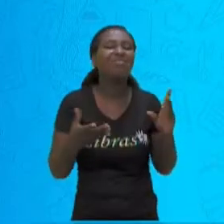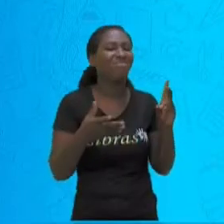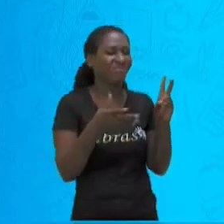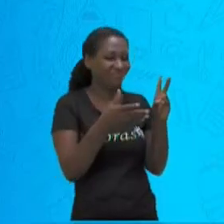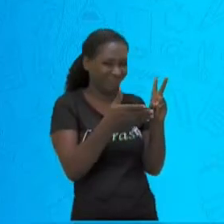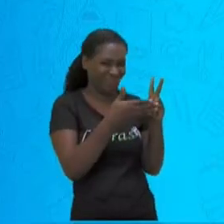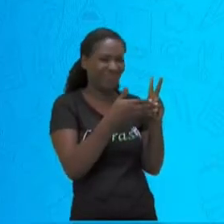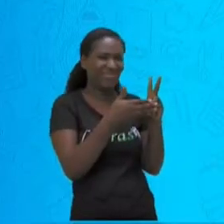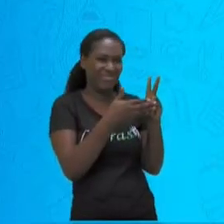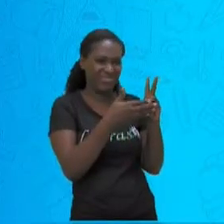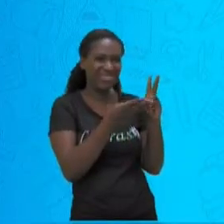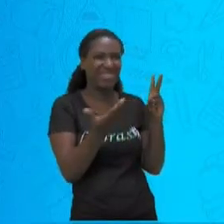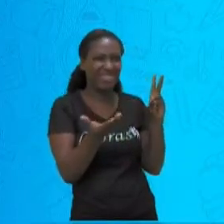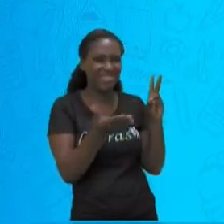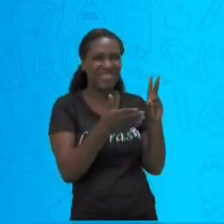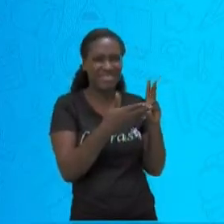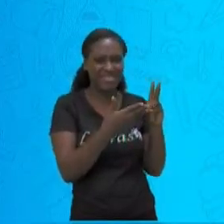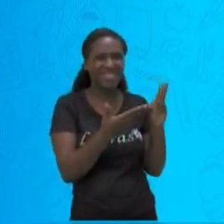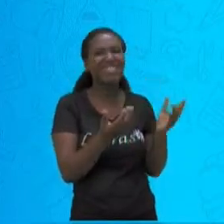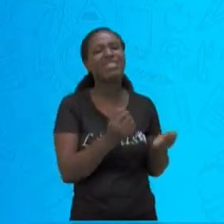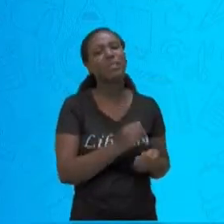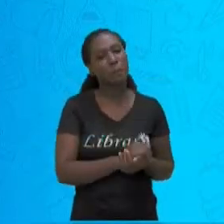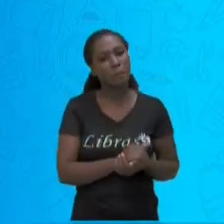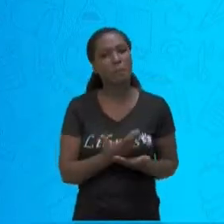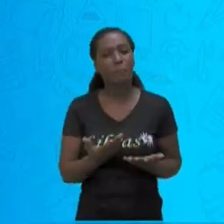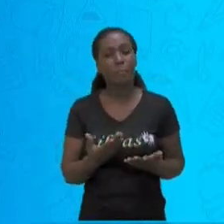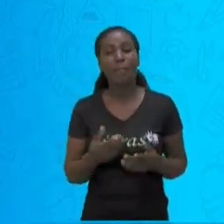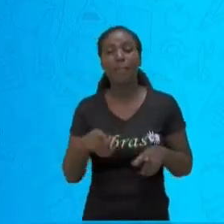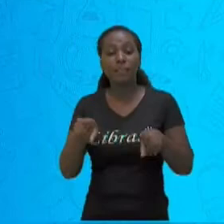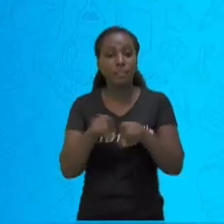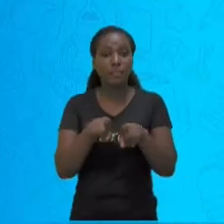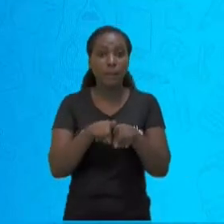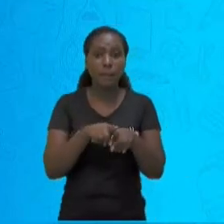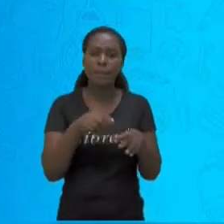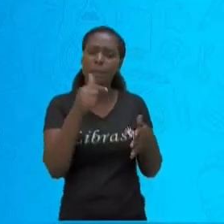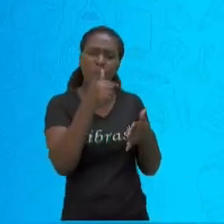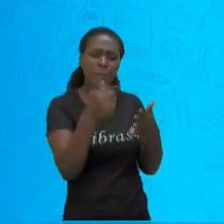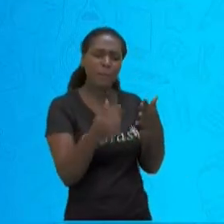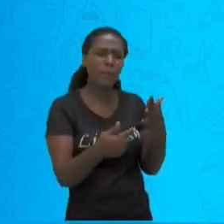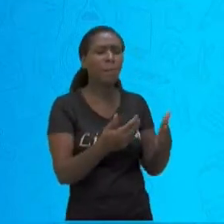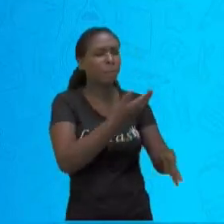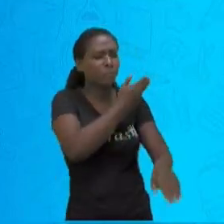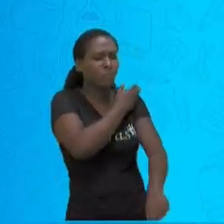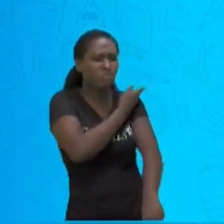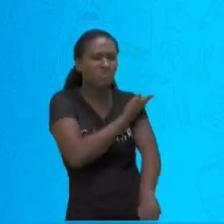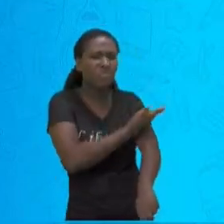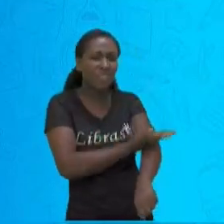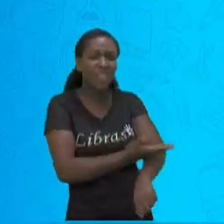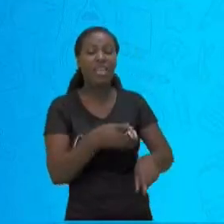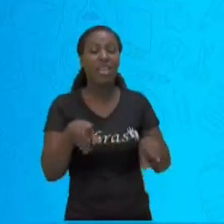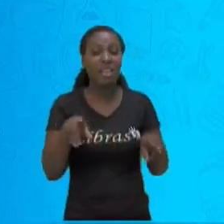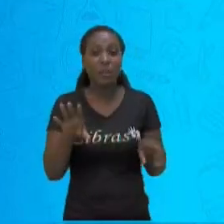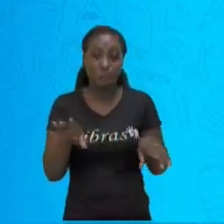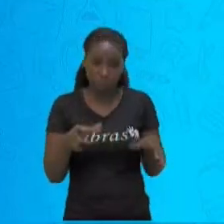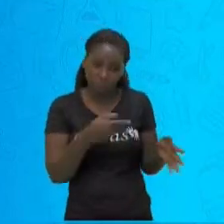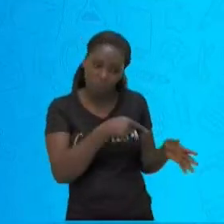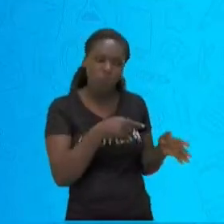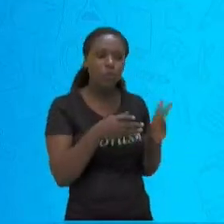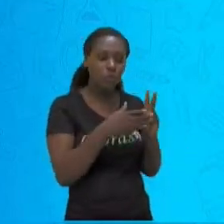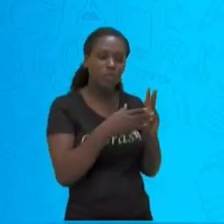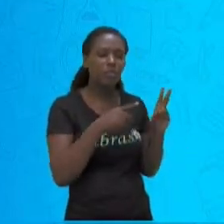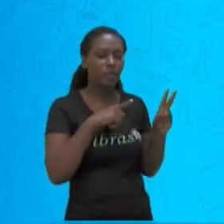Verdade. Nós temos também muito da cultura dos europeus no nosso dia a